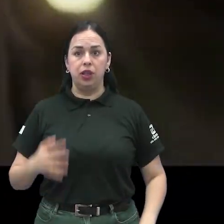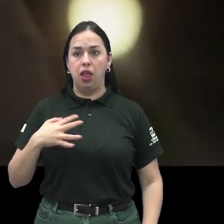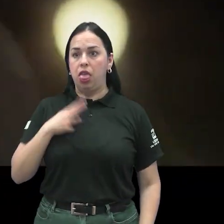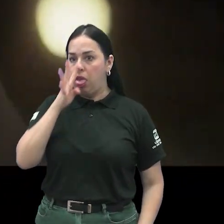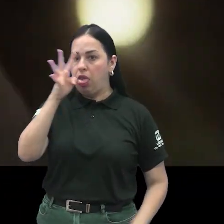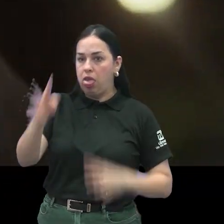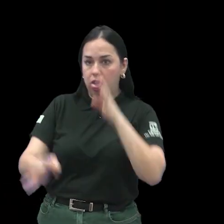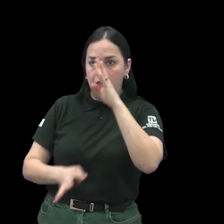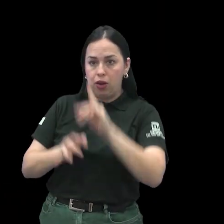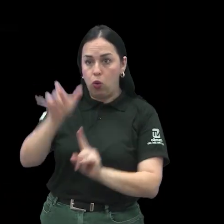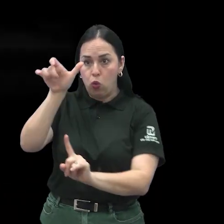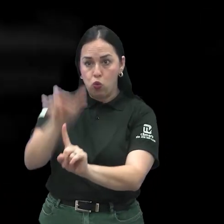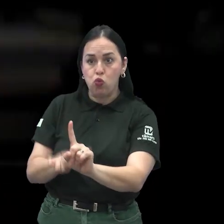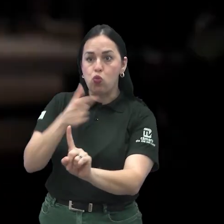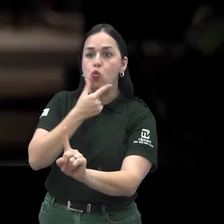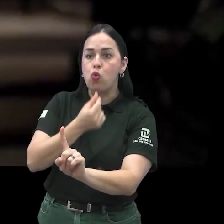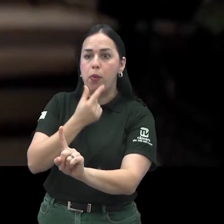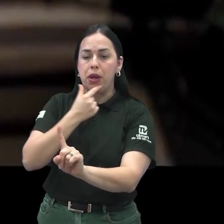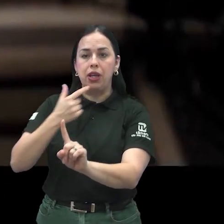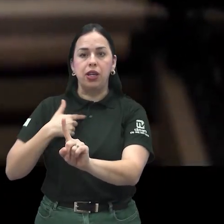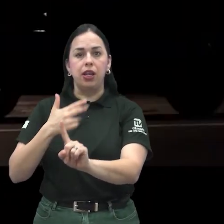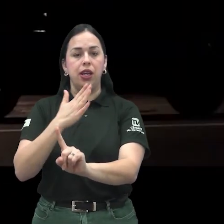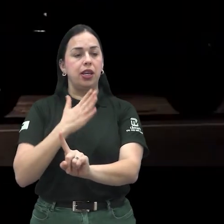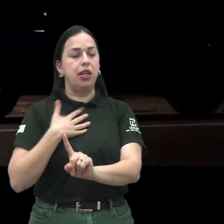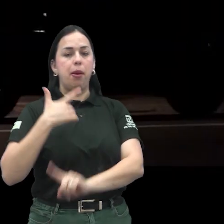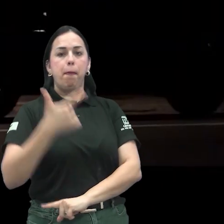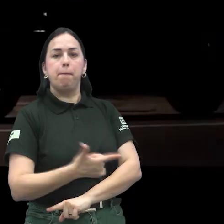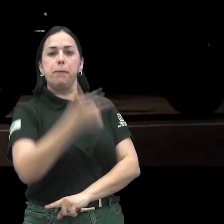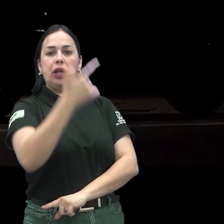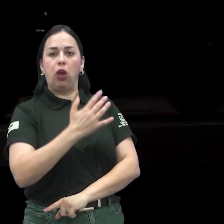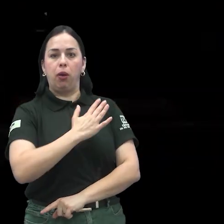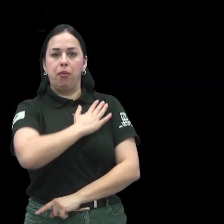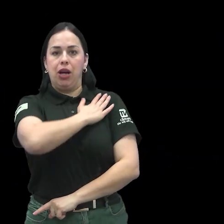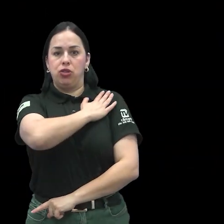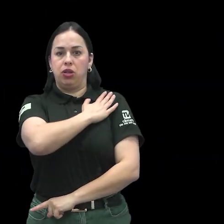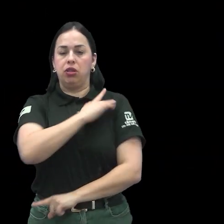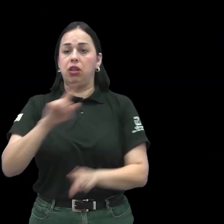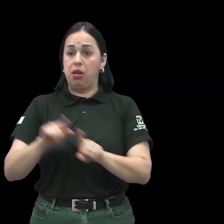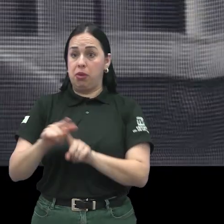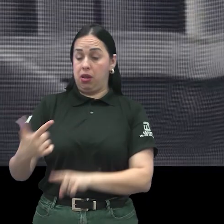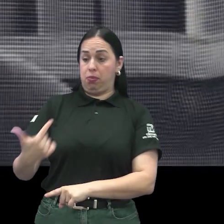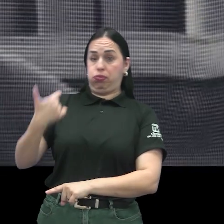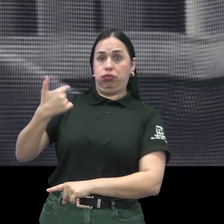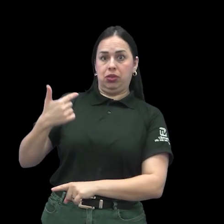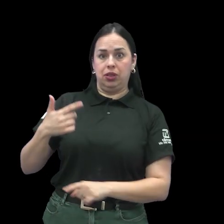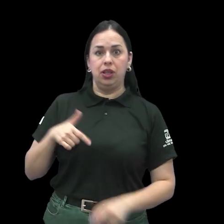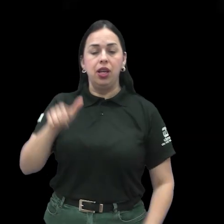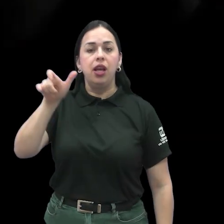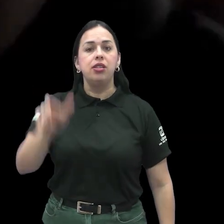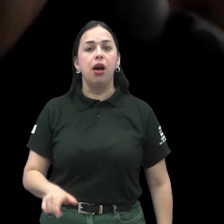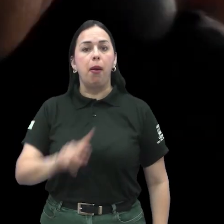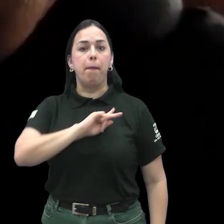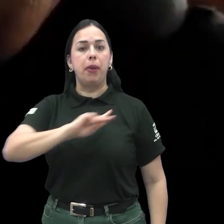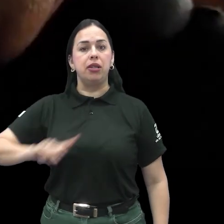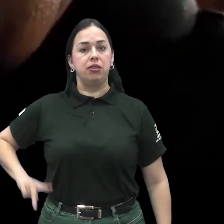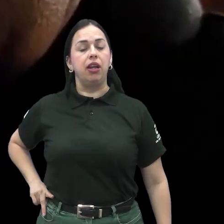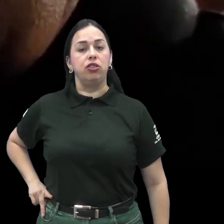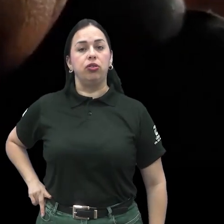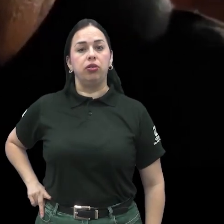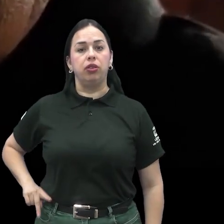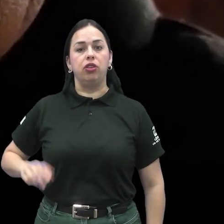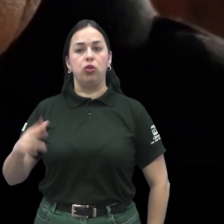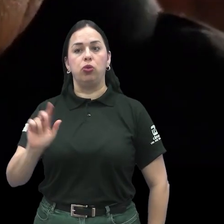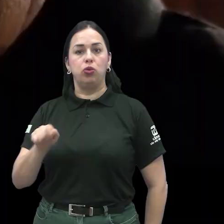acuso um só homem pelo assassinato do major da Aeronáutica e pelo tiro que me atingiu. Este homem é o presidente da